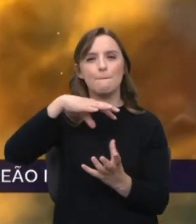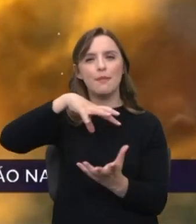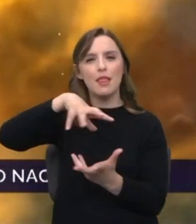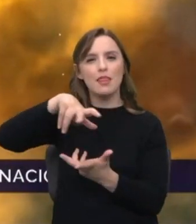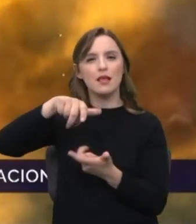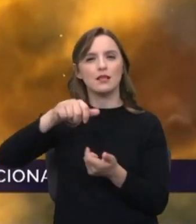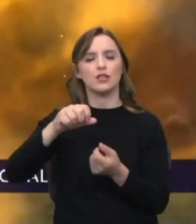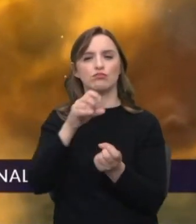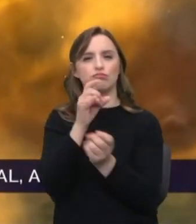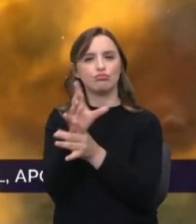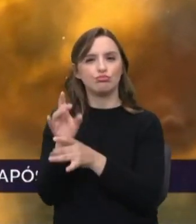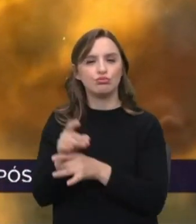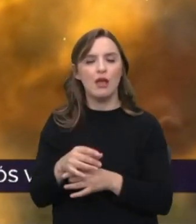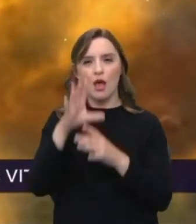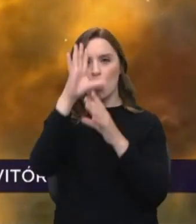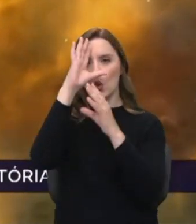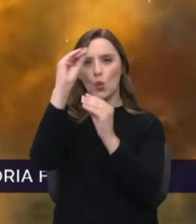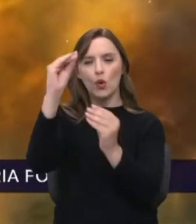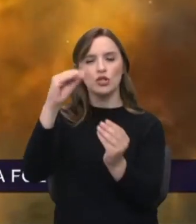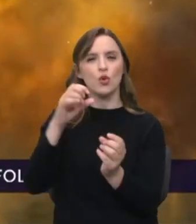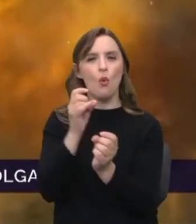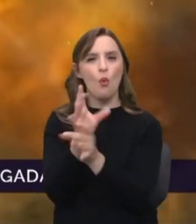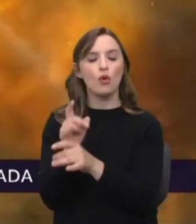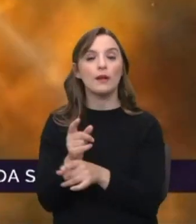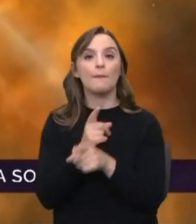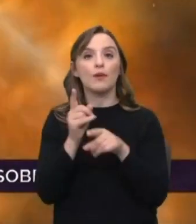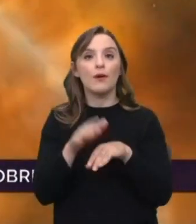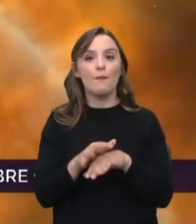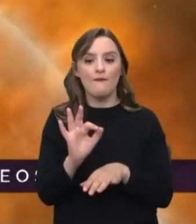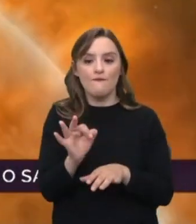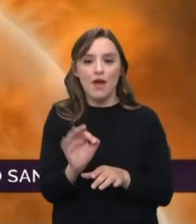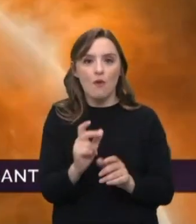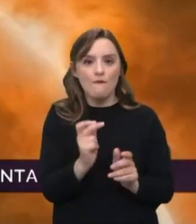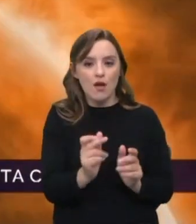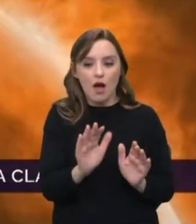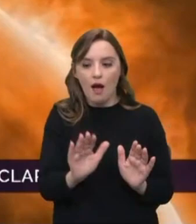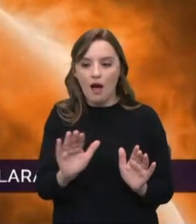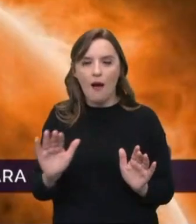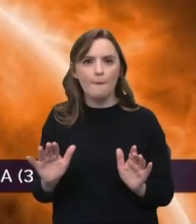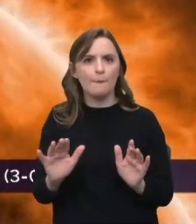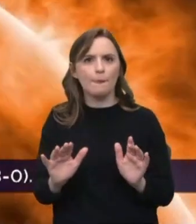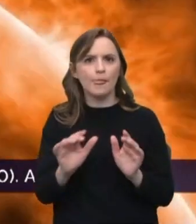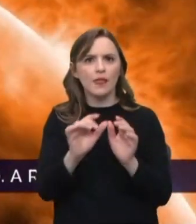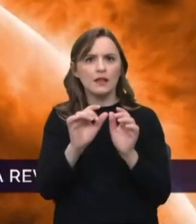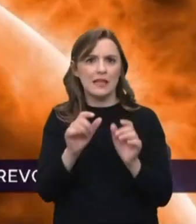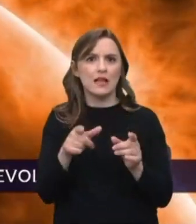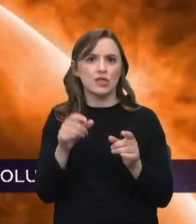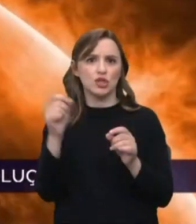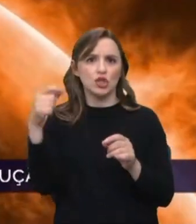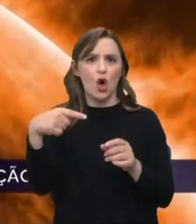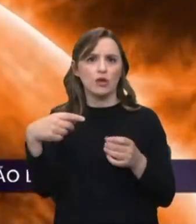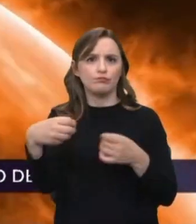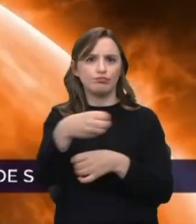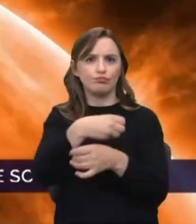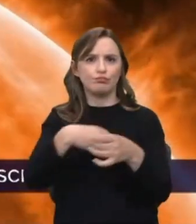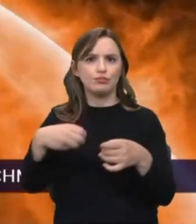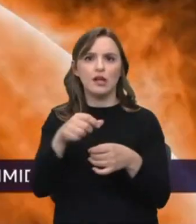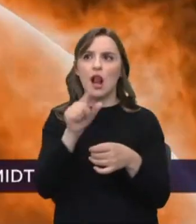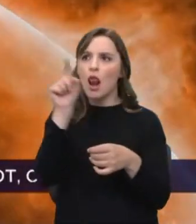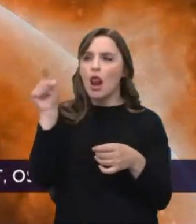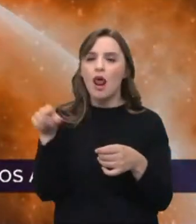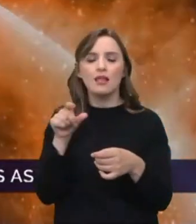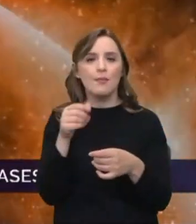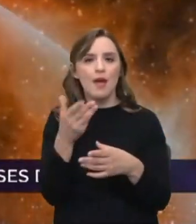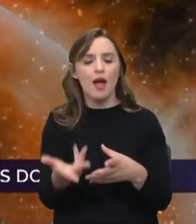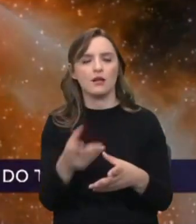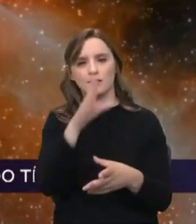choque, esse depósito de ferro, deu-se em muitos outros lugares do Sistema Solar. E, portanto, e também sabemos que, provavelmente, os vulcões também estiveram